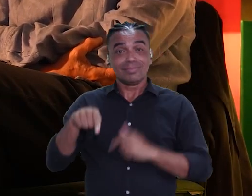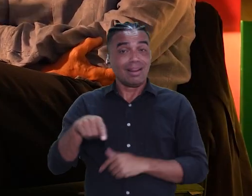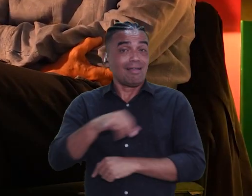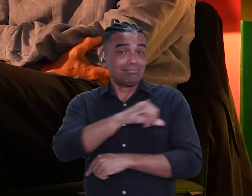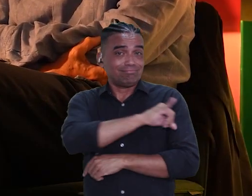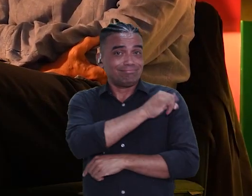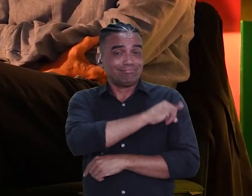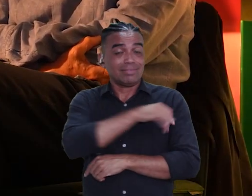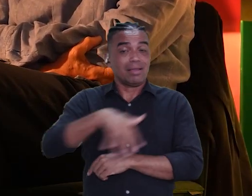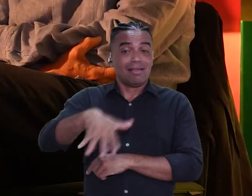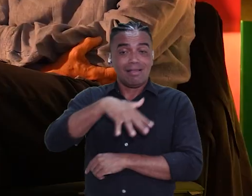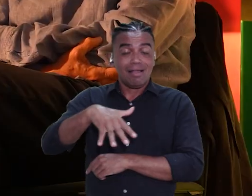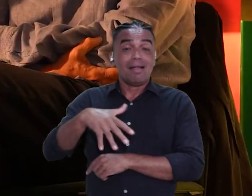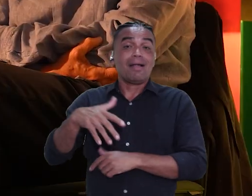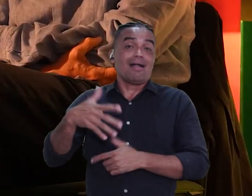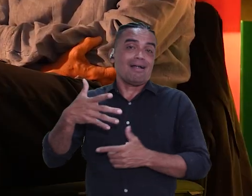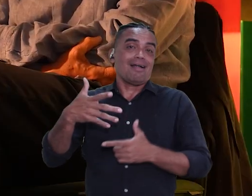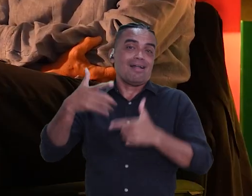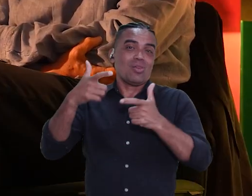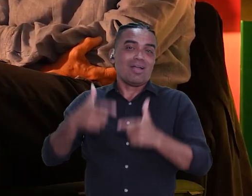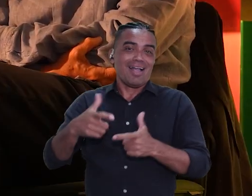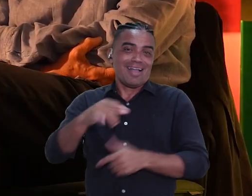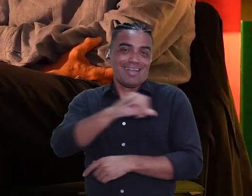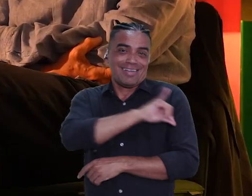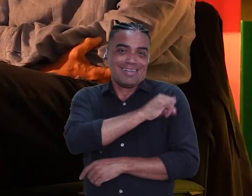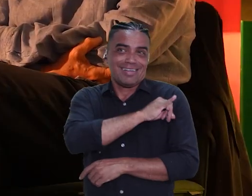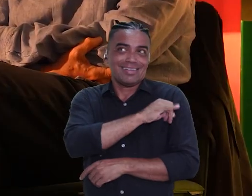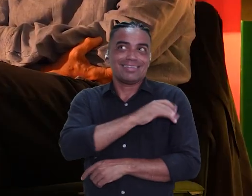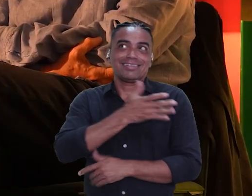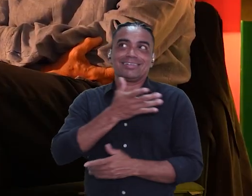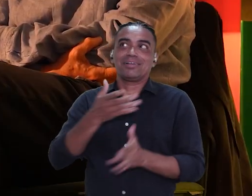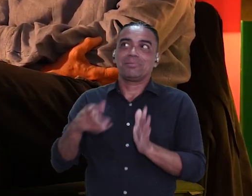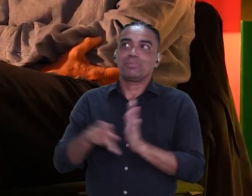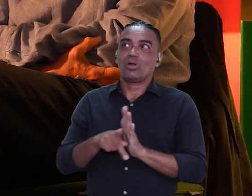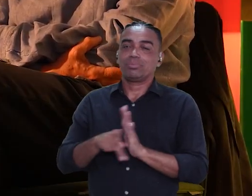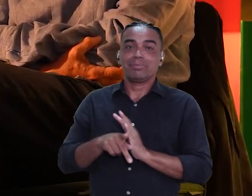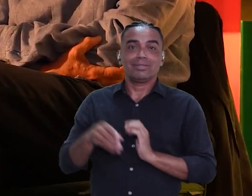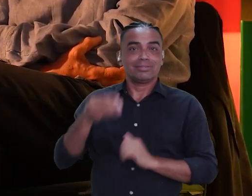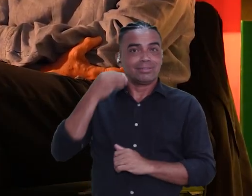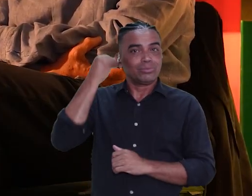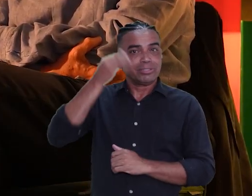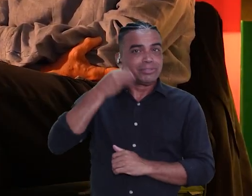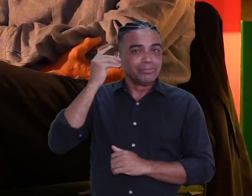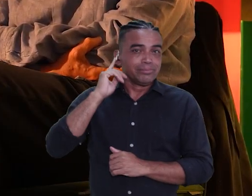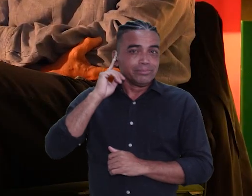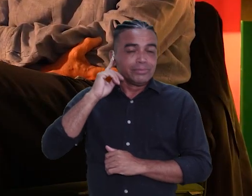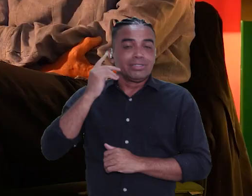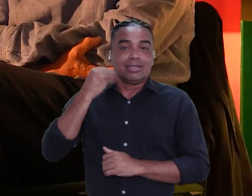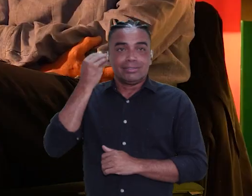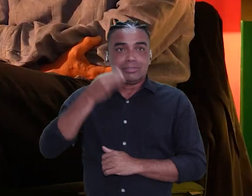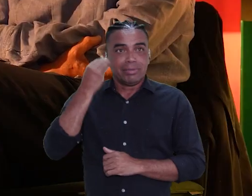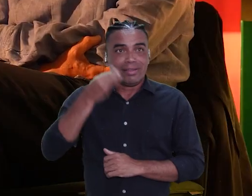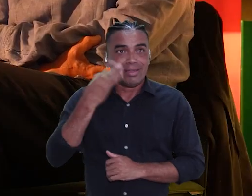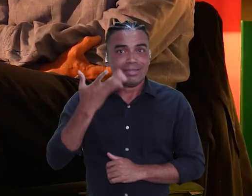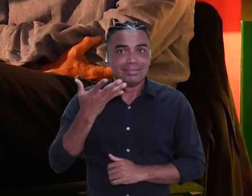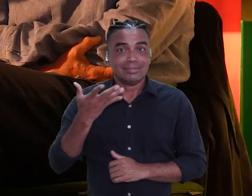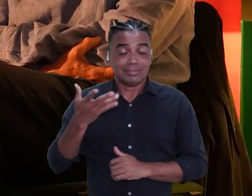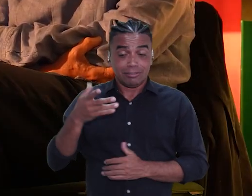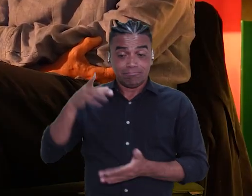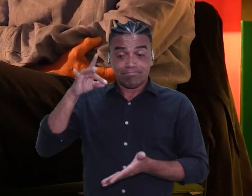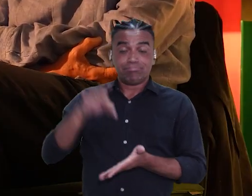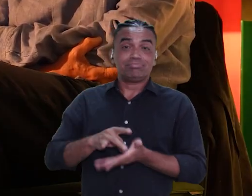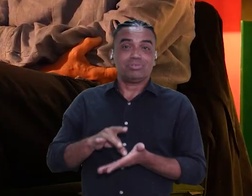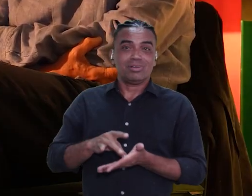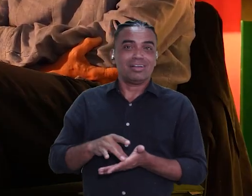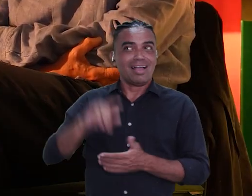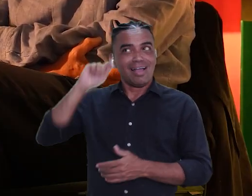carioca, num bairro carioca, a partir também de uma experiência, a experiência original